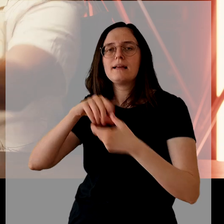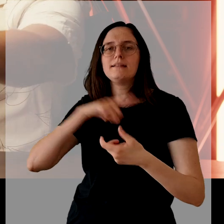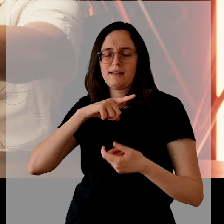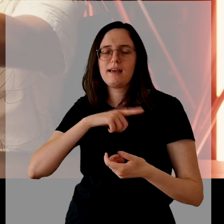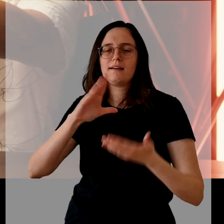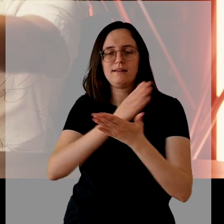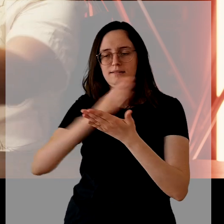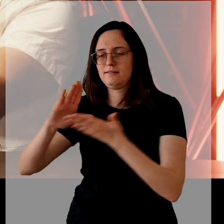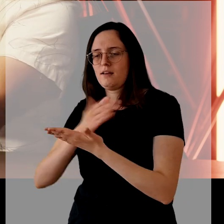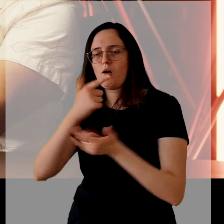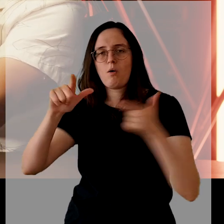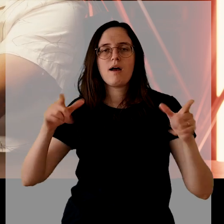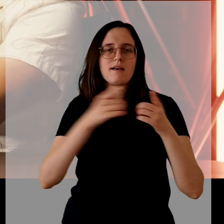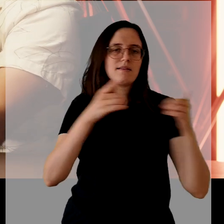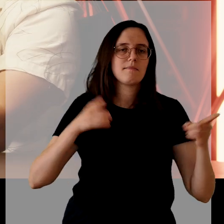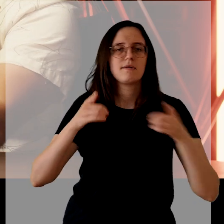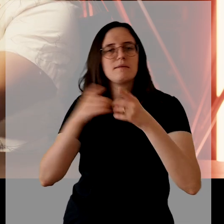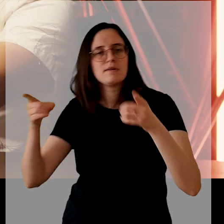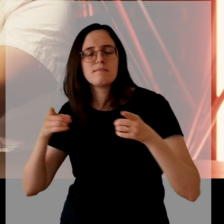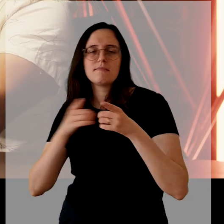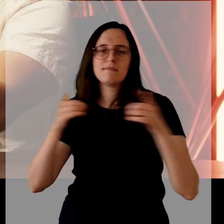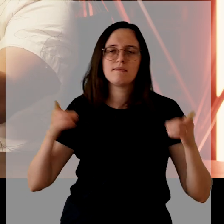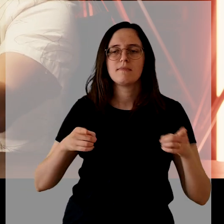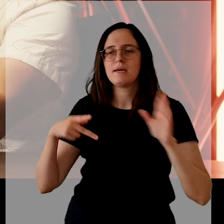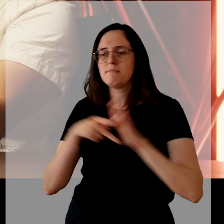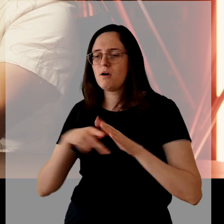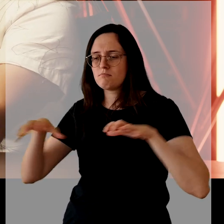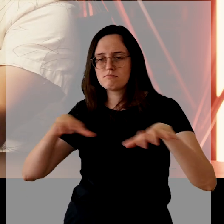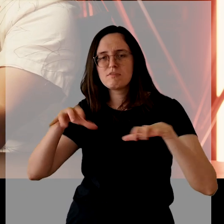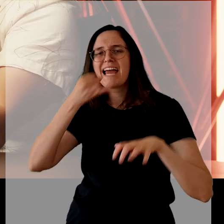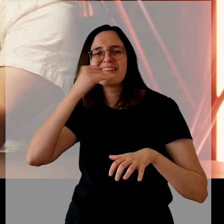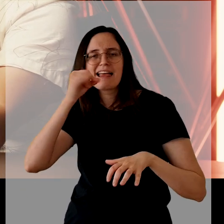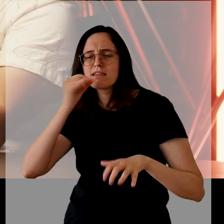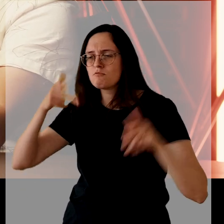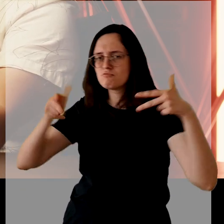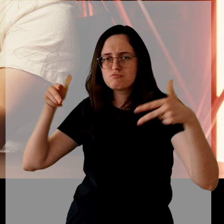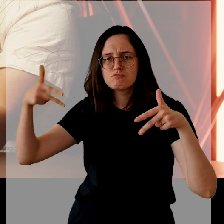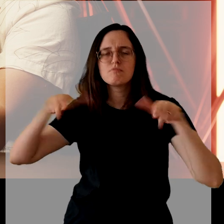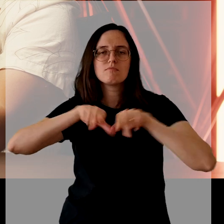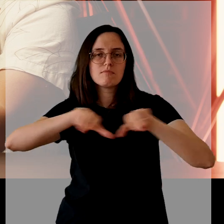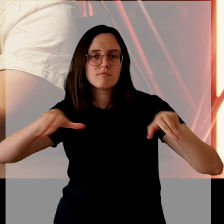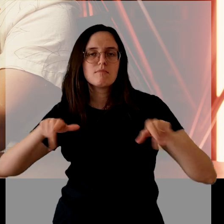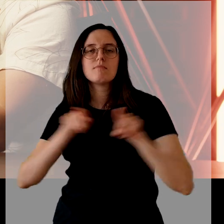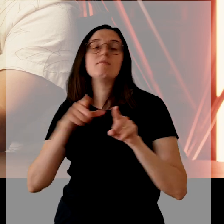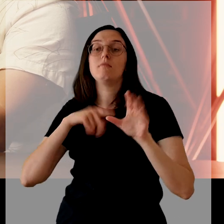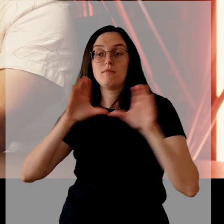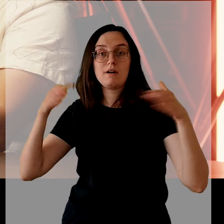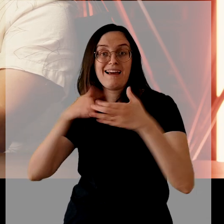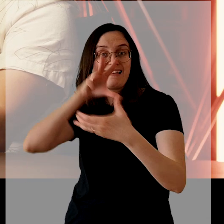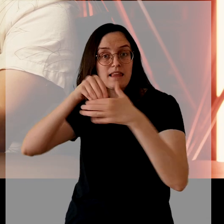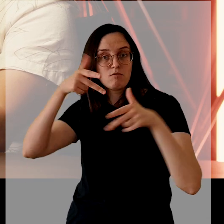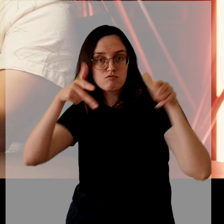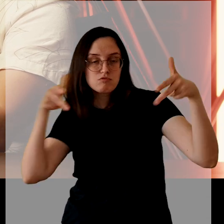muitos subdepartamentos, assim, né? De maquinaria, elétrica, câmera, e aí dentro da equipe de câmera